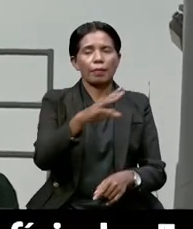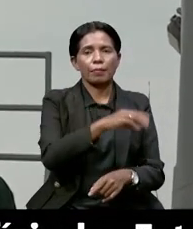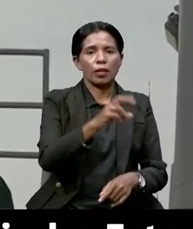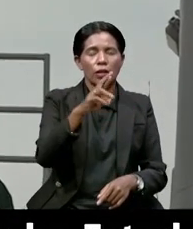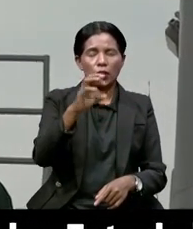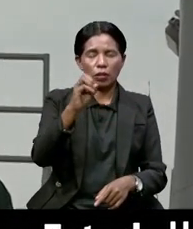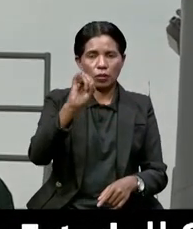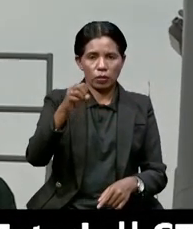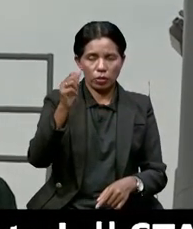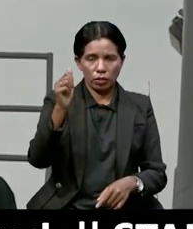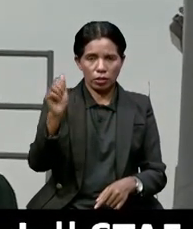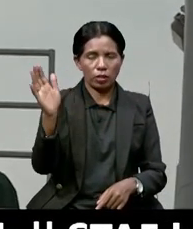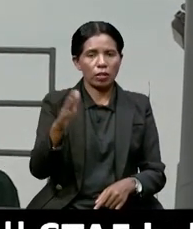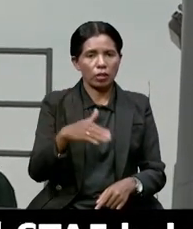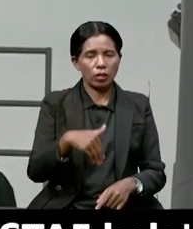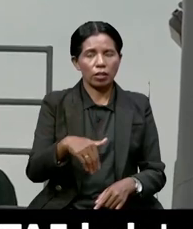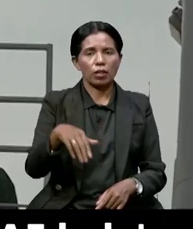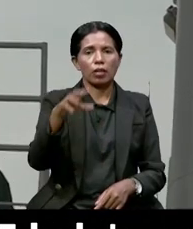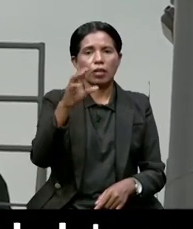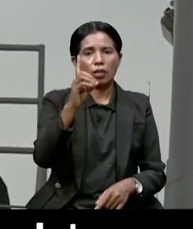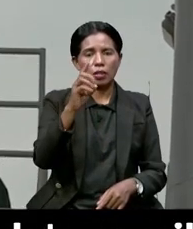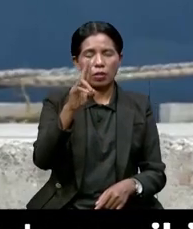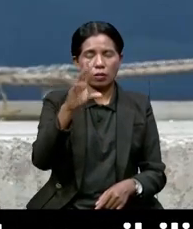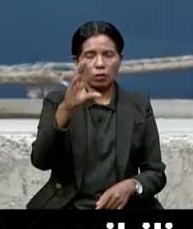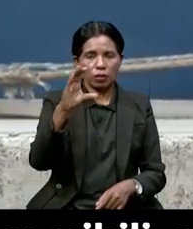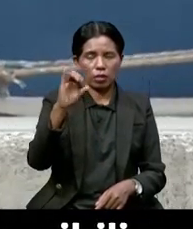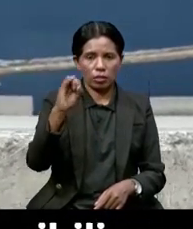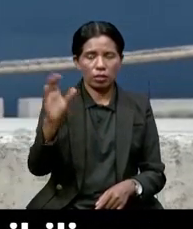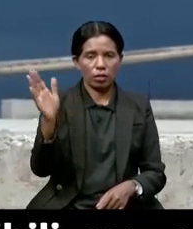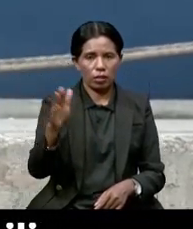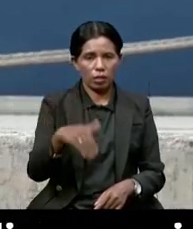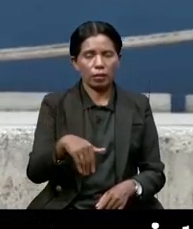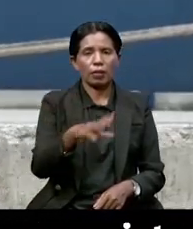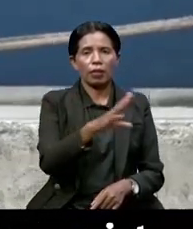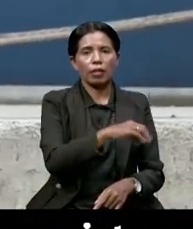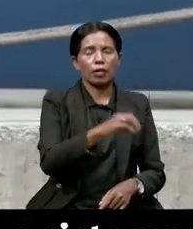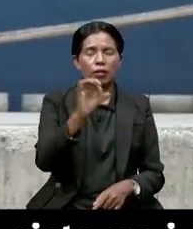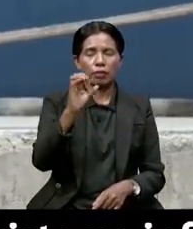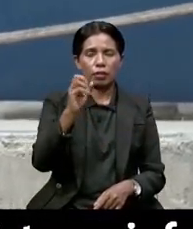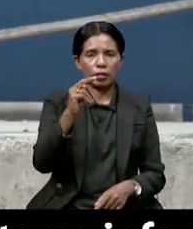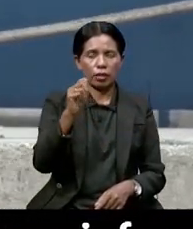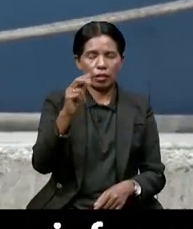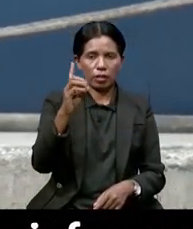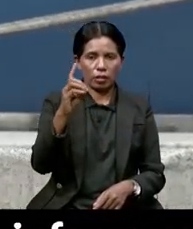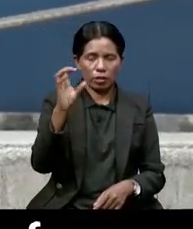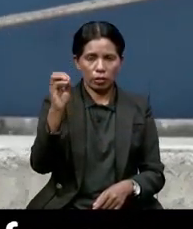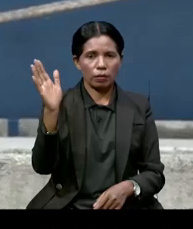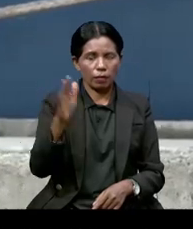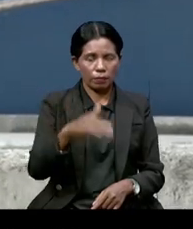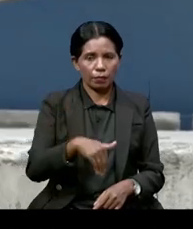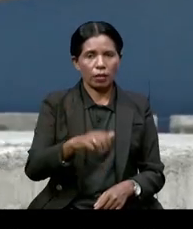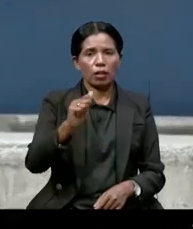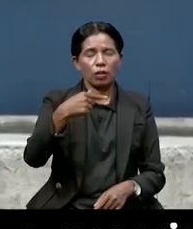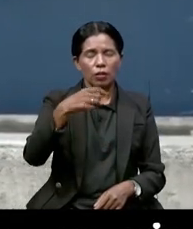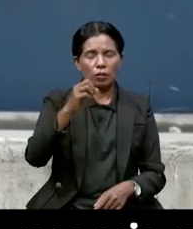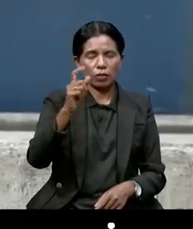Rosa Bonaparte Soares Muki, Dulce Maria da Cruz Uewe, Fernando de Araújo Lasama, Agostinho